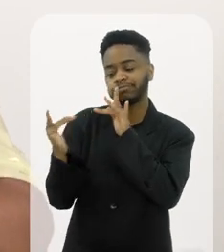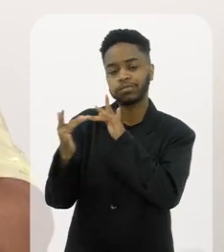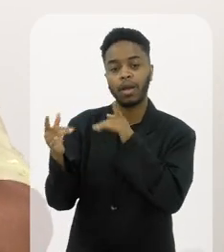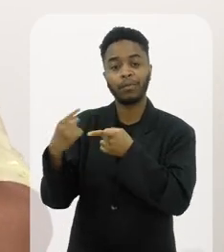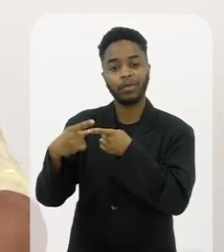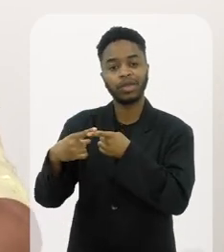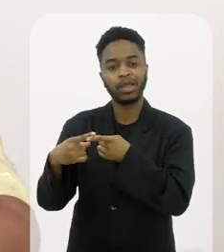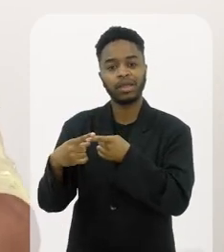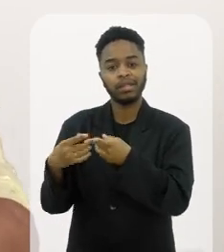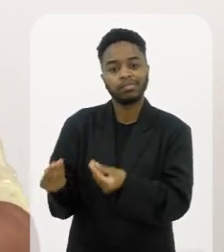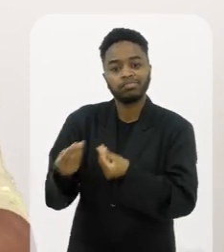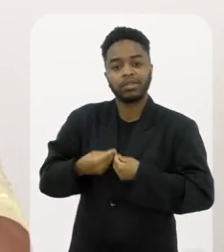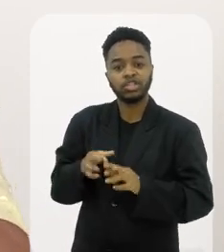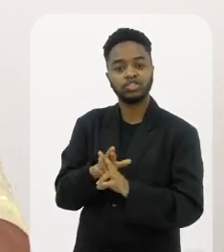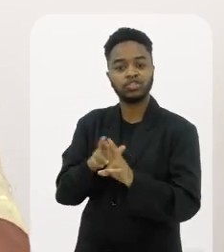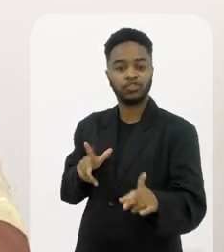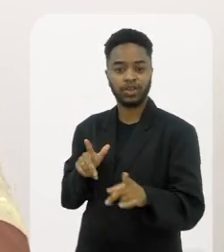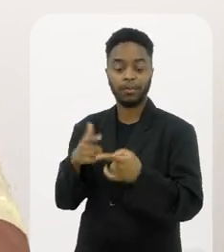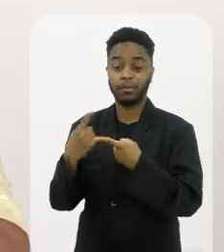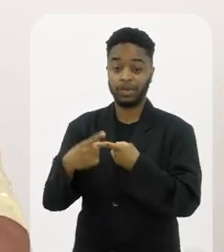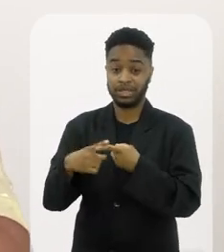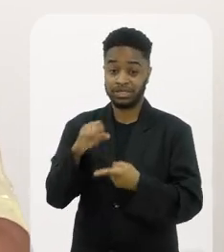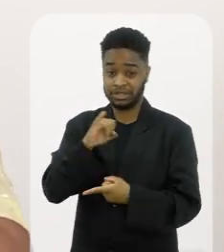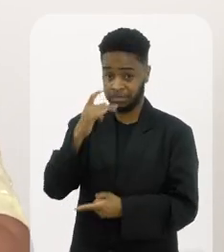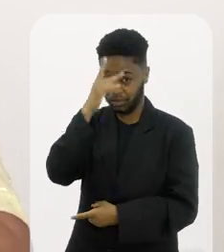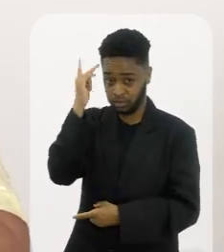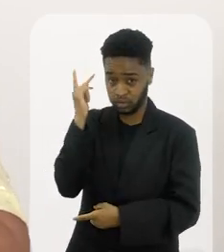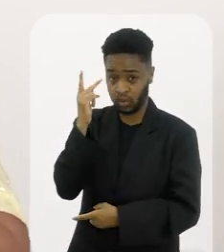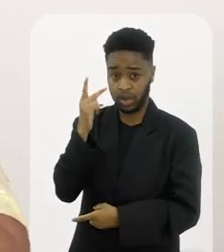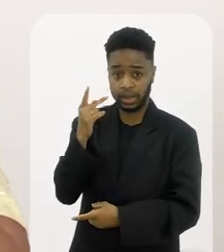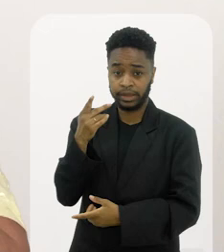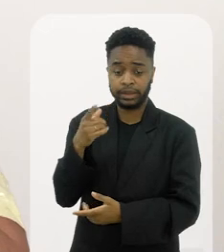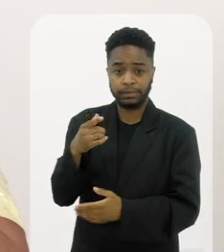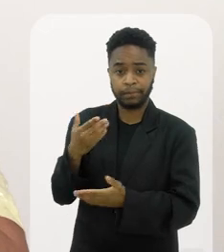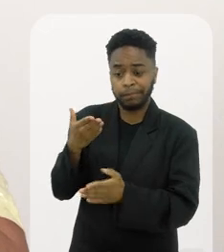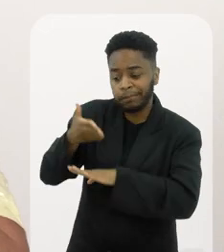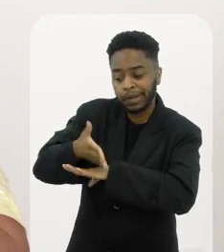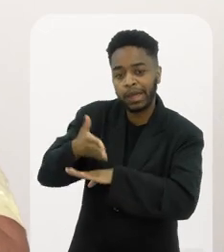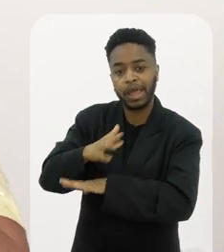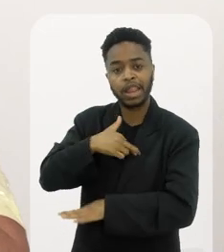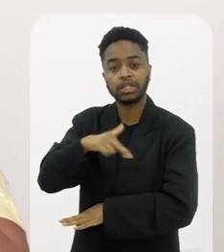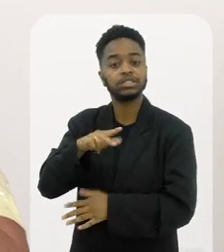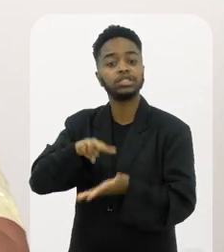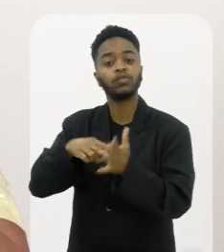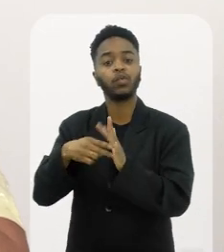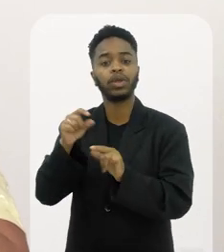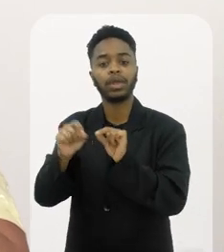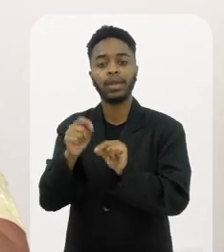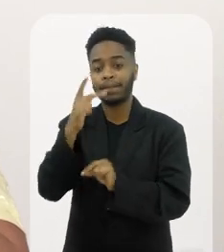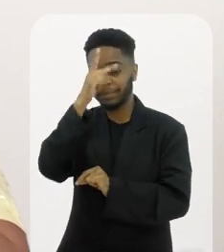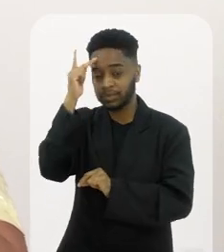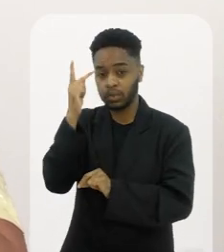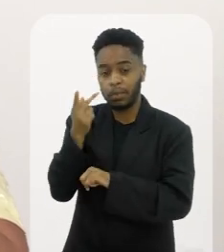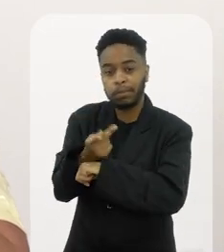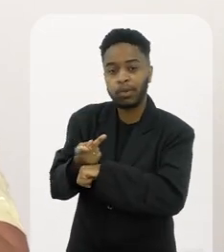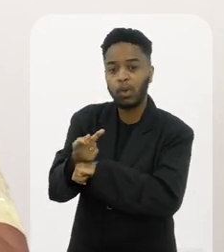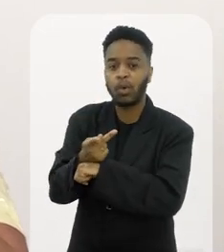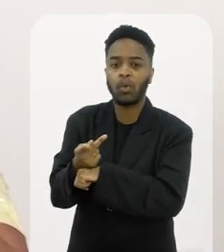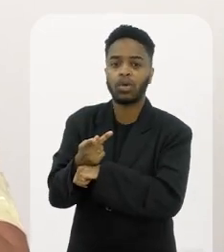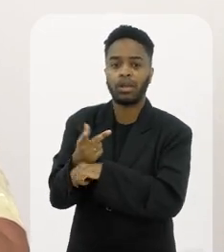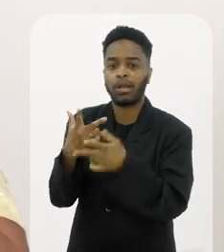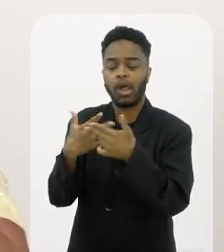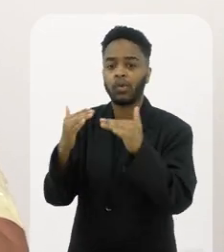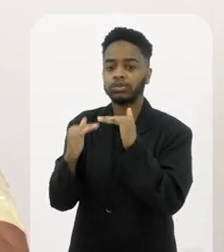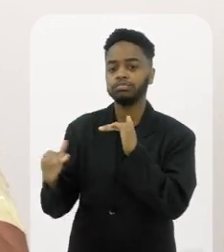que vai nos tornar diferentes dos demais. Você ser alguém espiritualizado significa que você é alguém que está buscando o